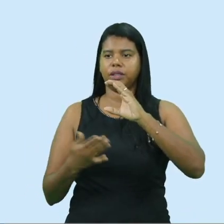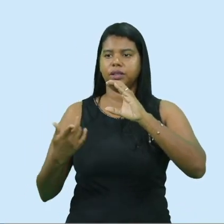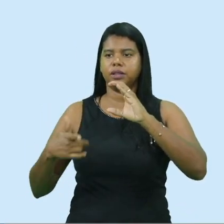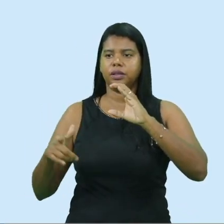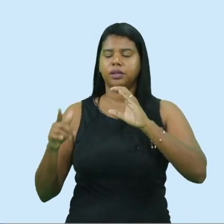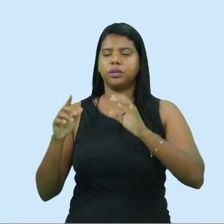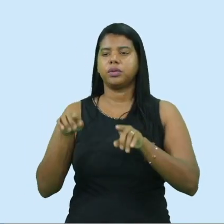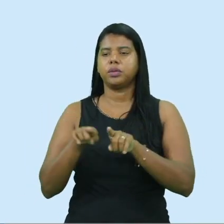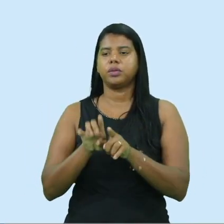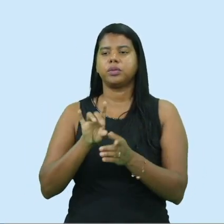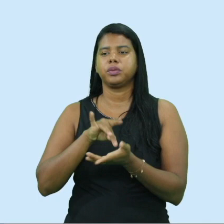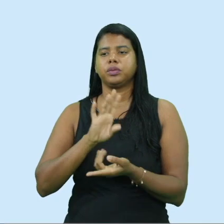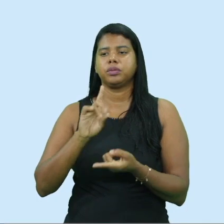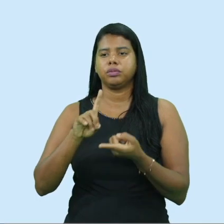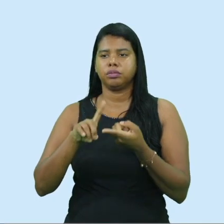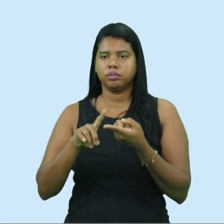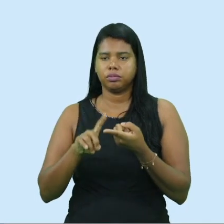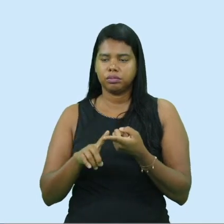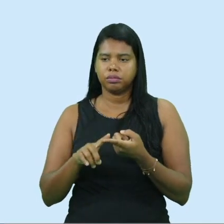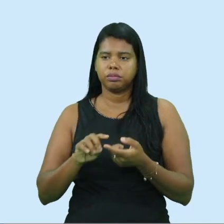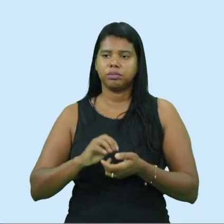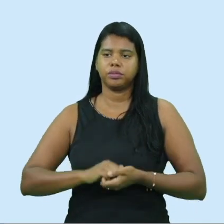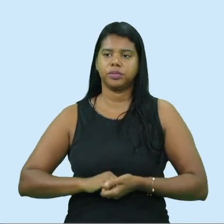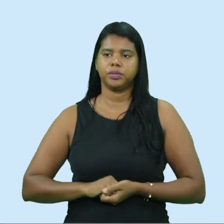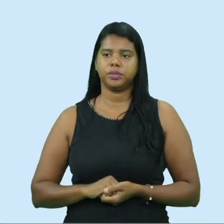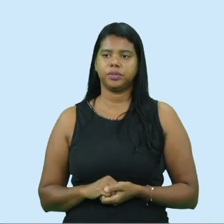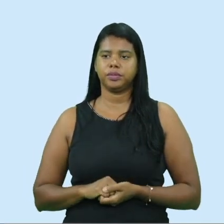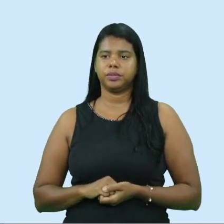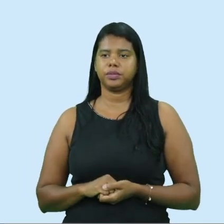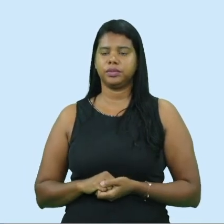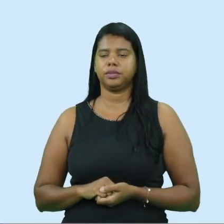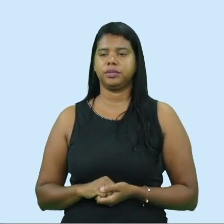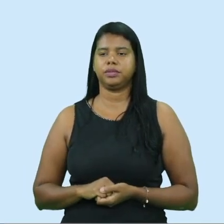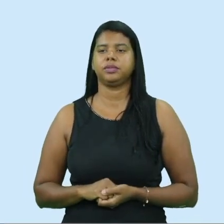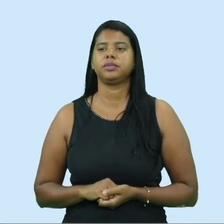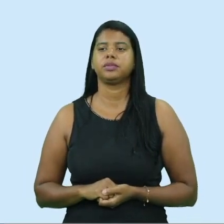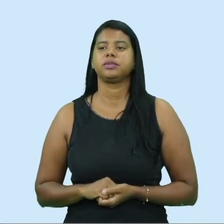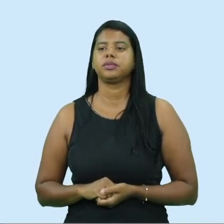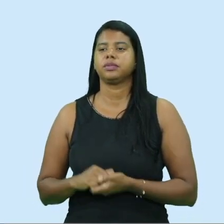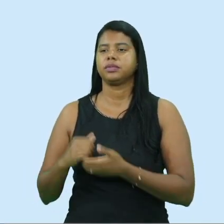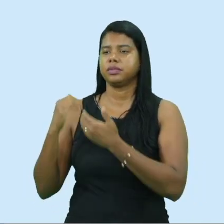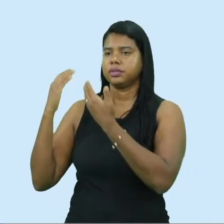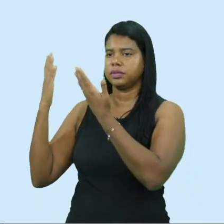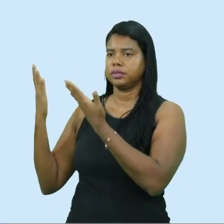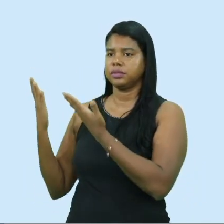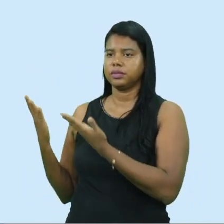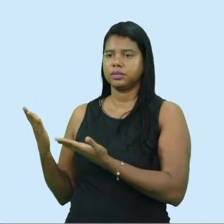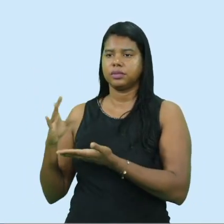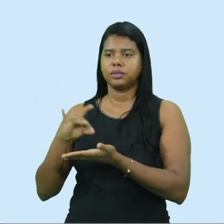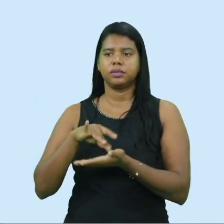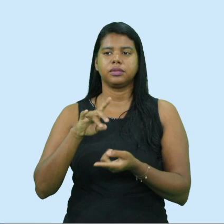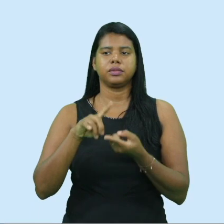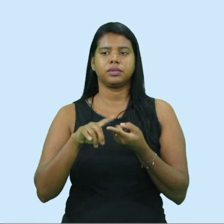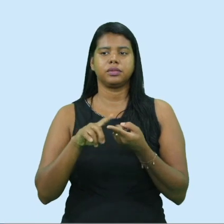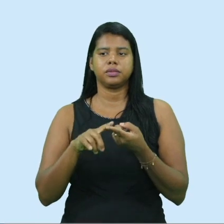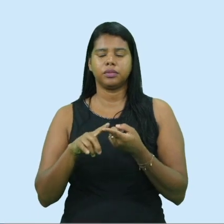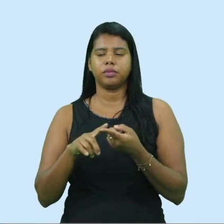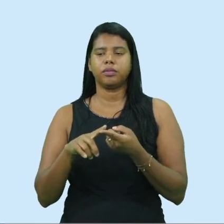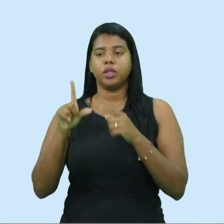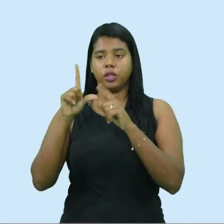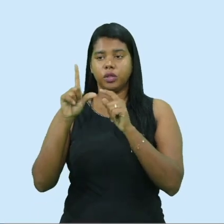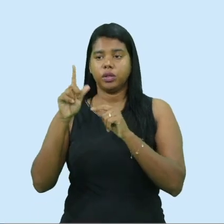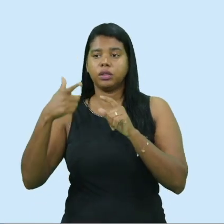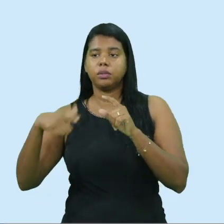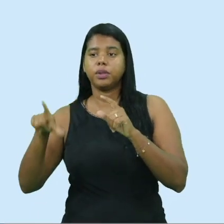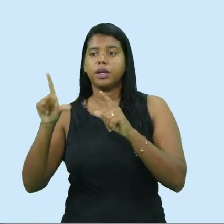composição manual, o espaçamento era físico, adicionando pequenos clichês para espaçar uma letra de outra. Isso